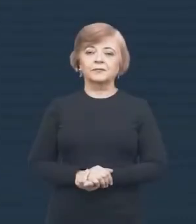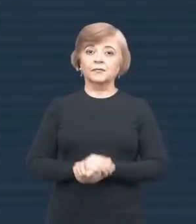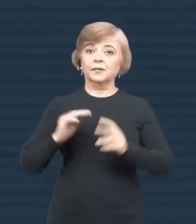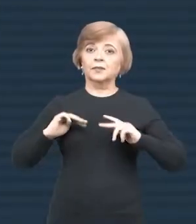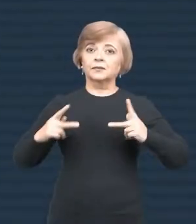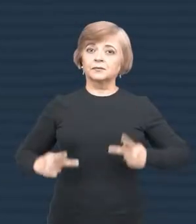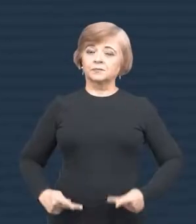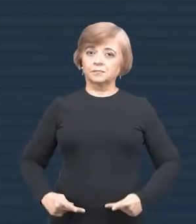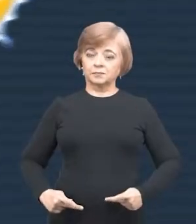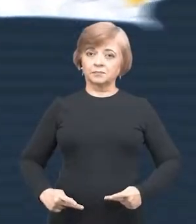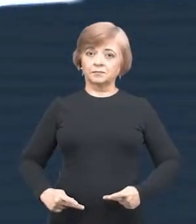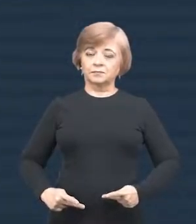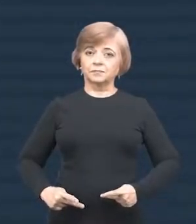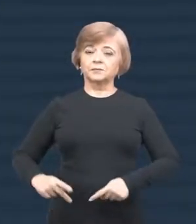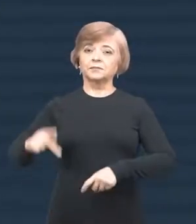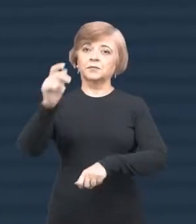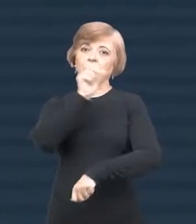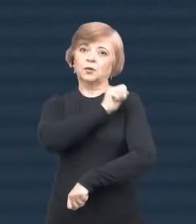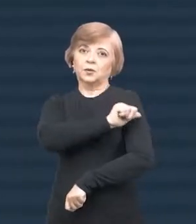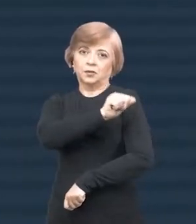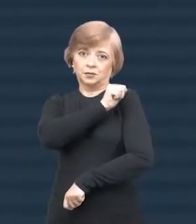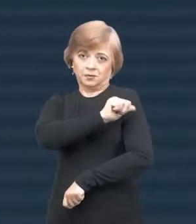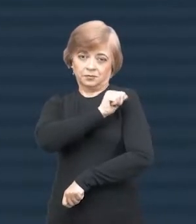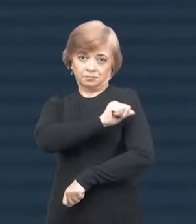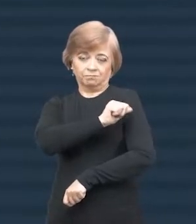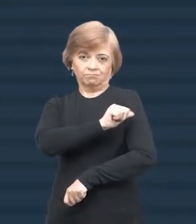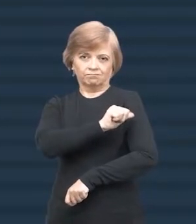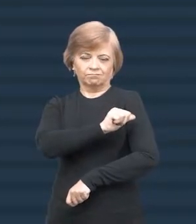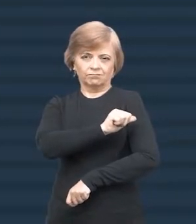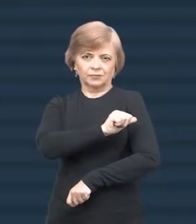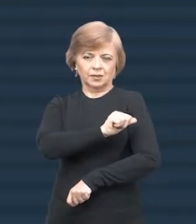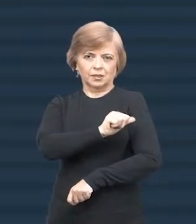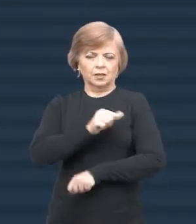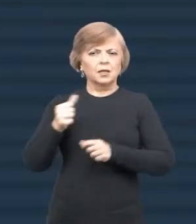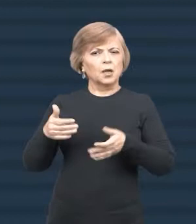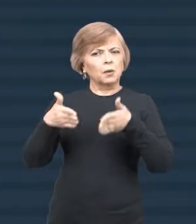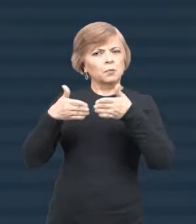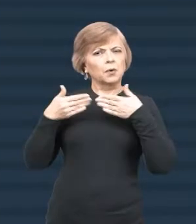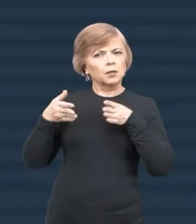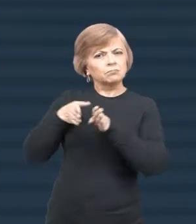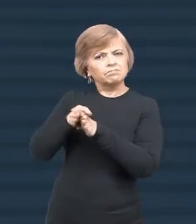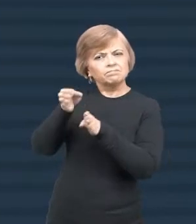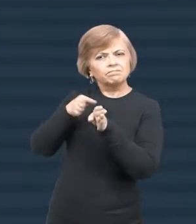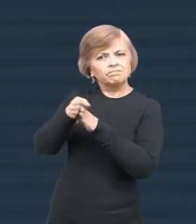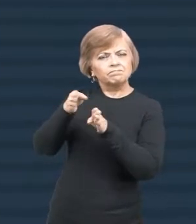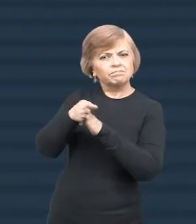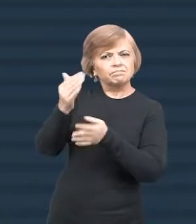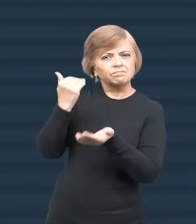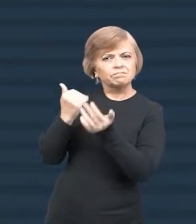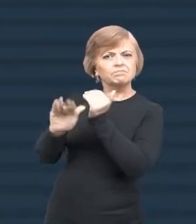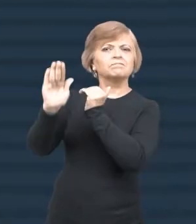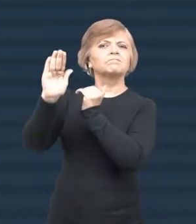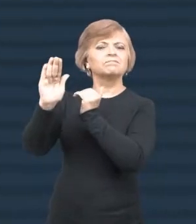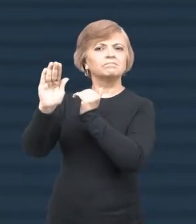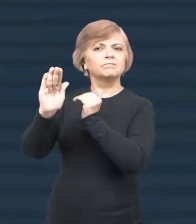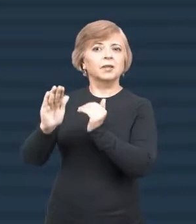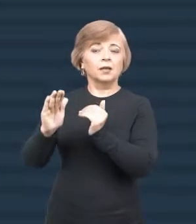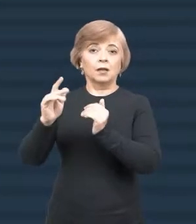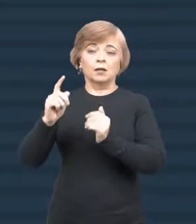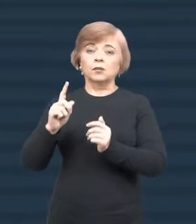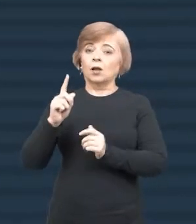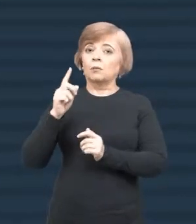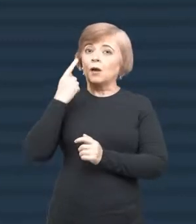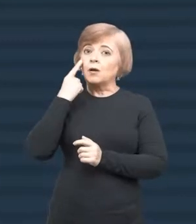O Ministério Público do Estado do Rio de Janeiro expediu recomendação ao Serviço Único Notarial e Registral